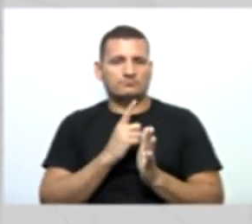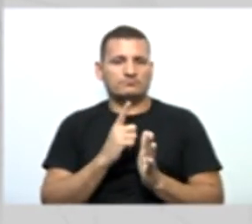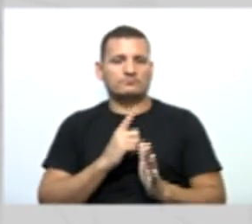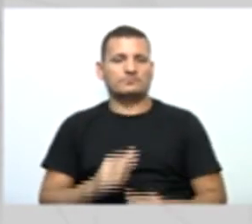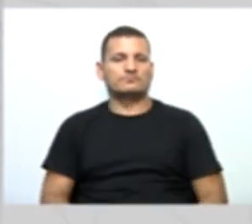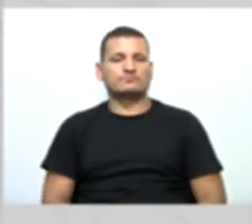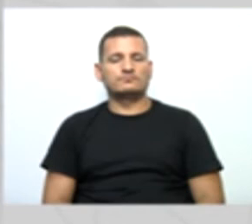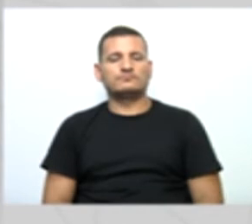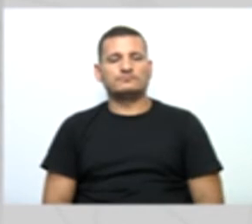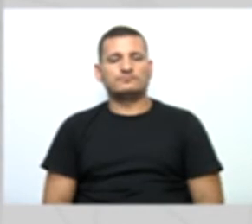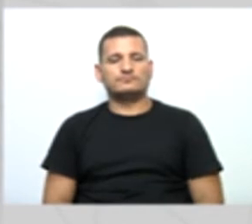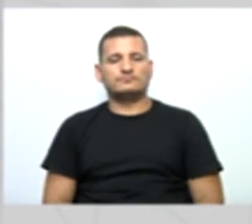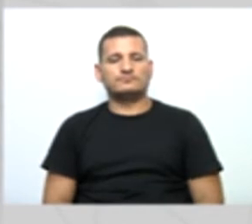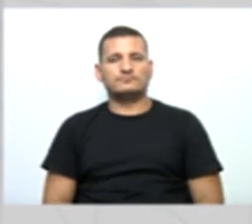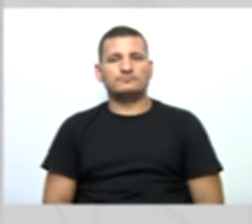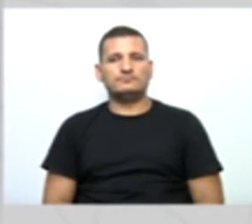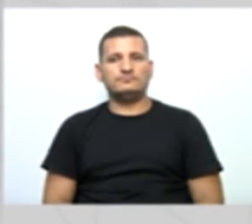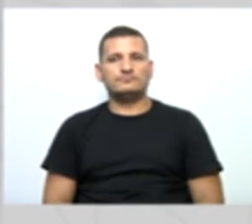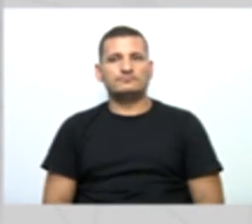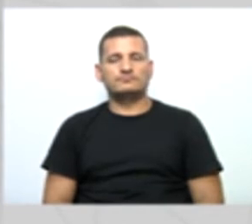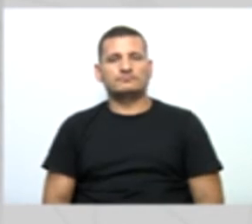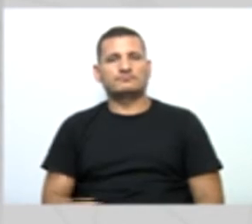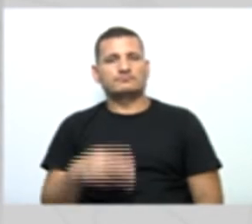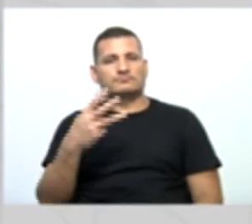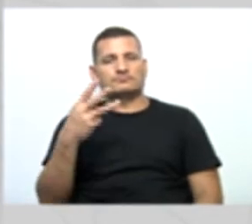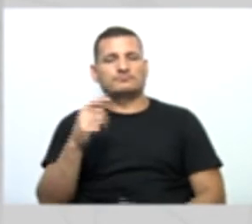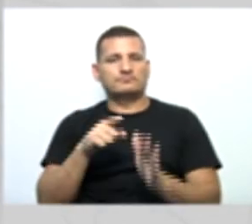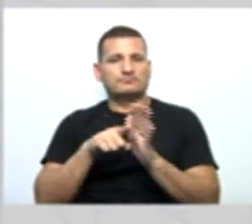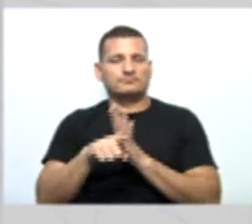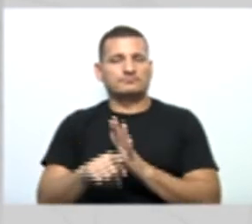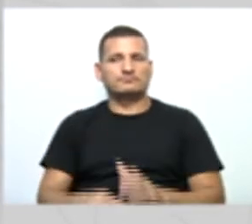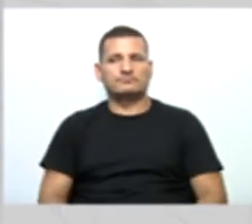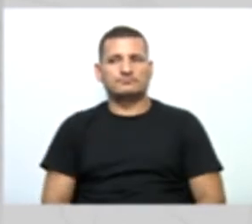né? Tranquilo. Então vamos aqui para a questão 3.